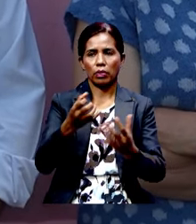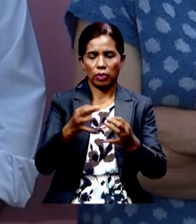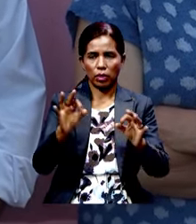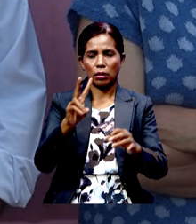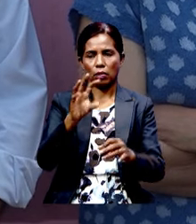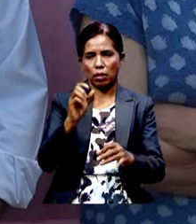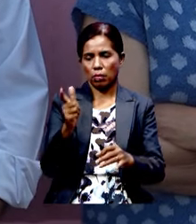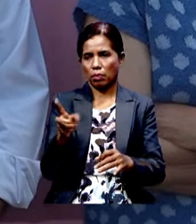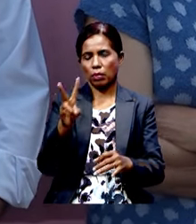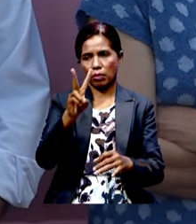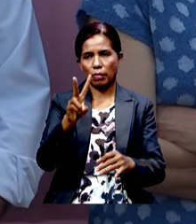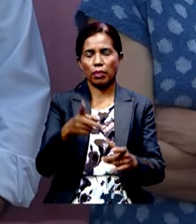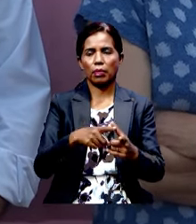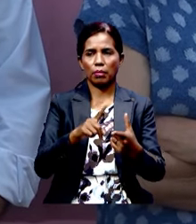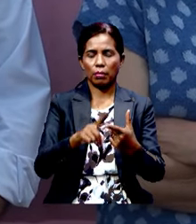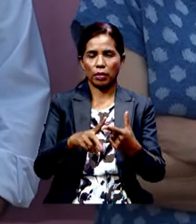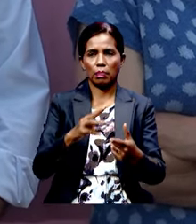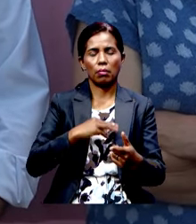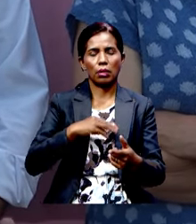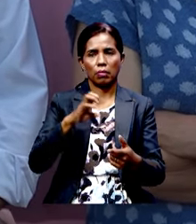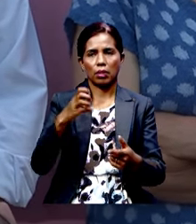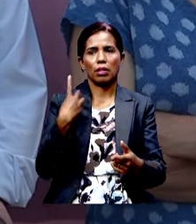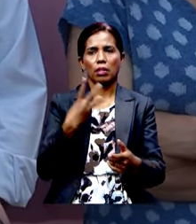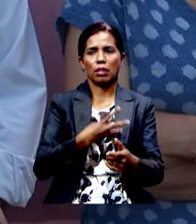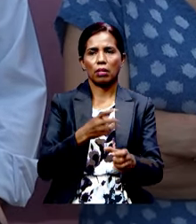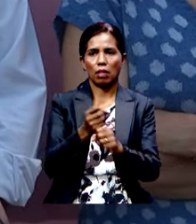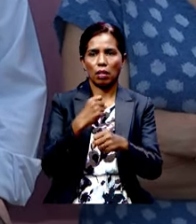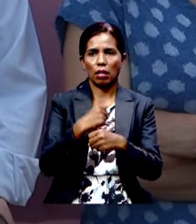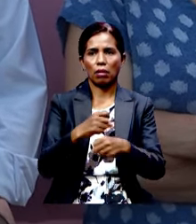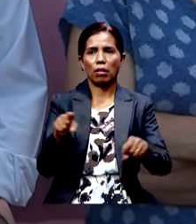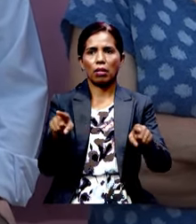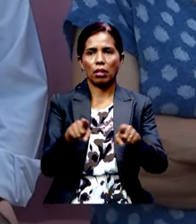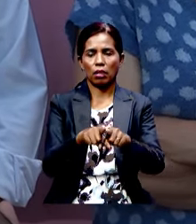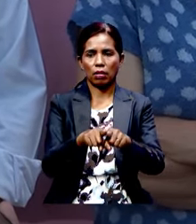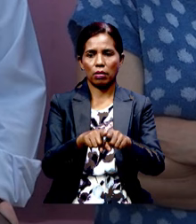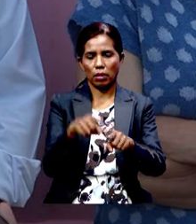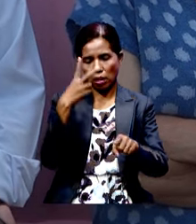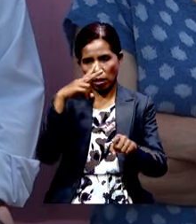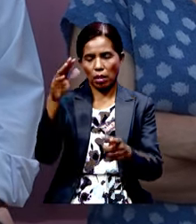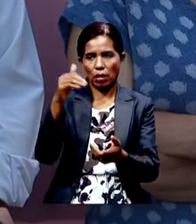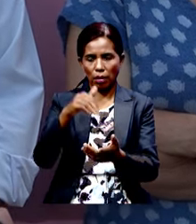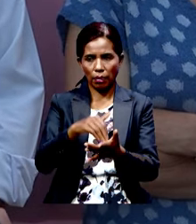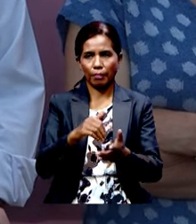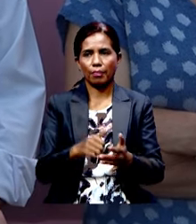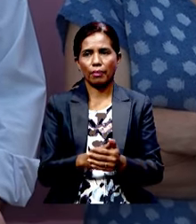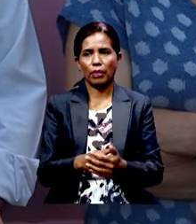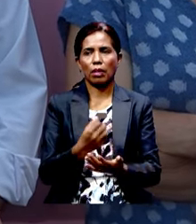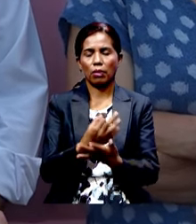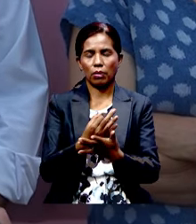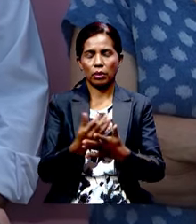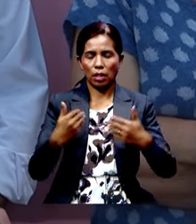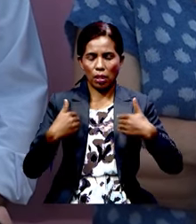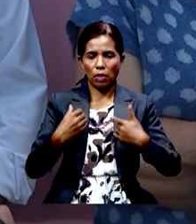2022. Depois de mobisi ita halu hanes sambe ita halu evaluasaun fundu se iha resto